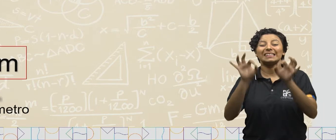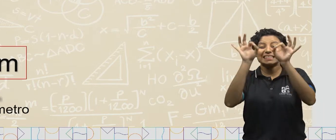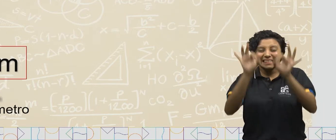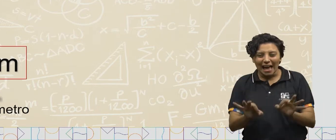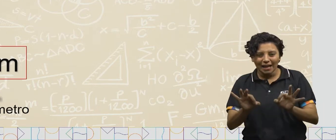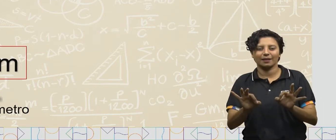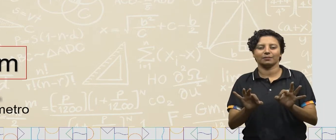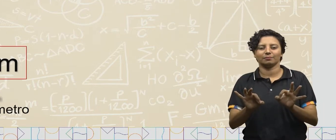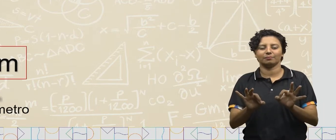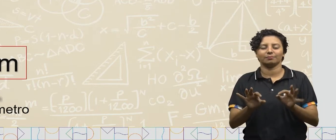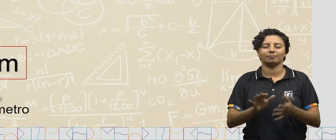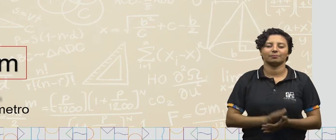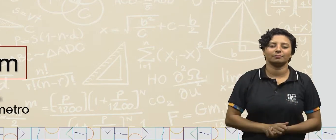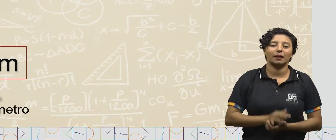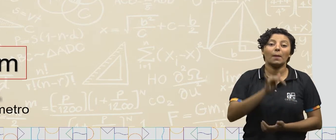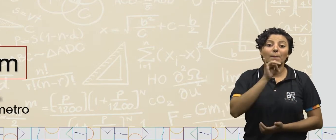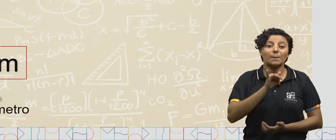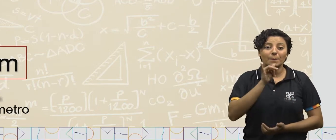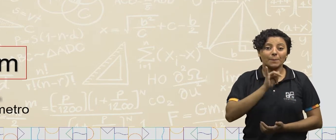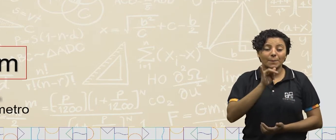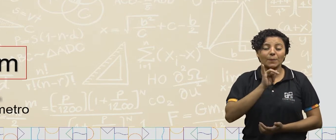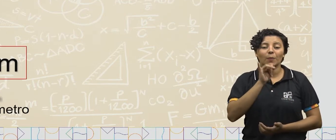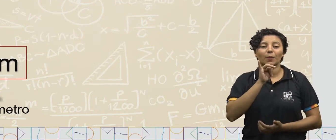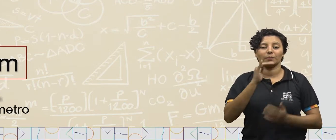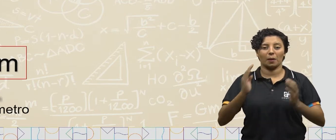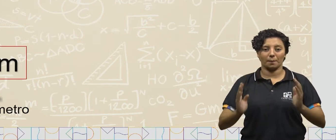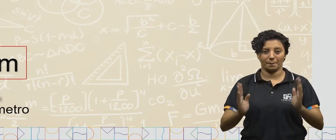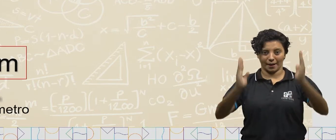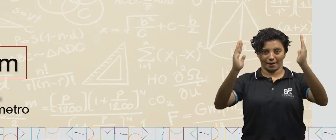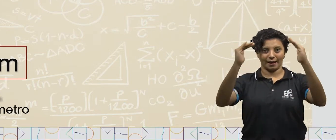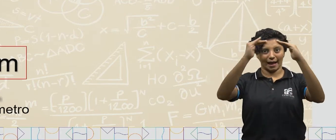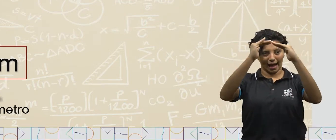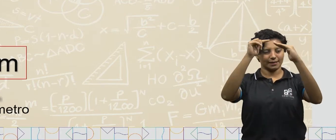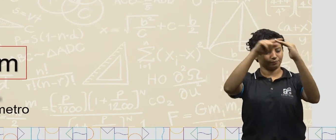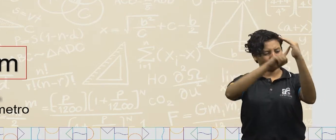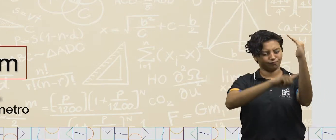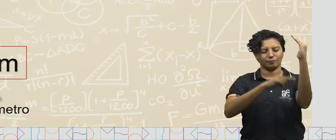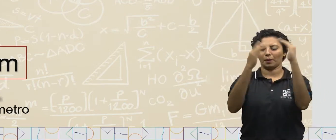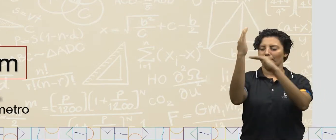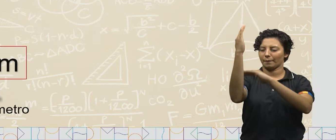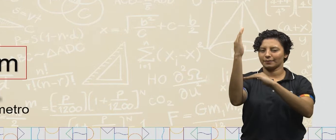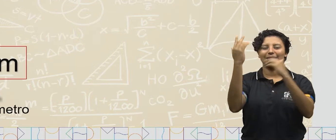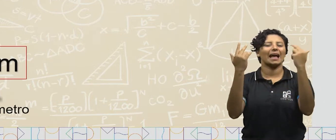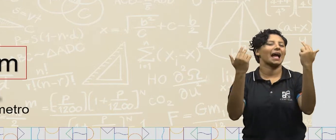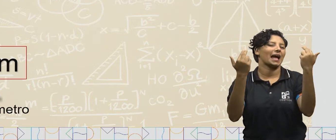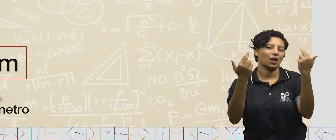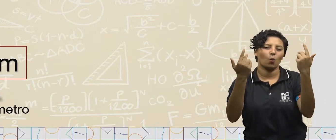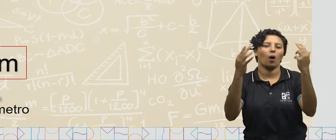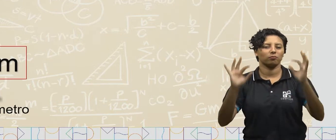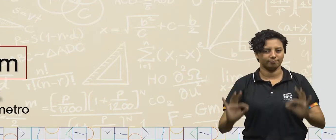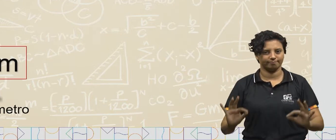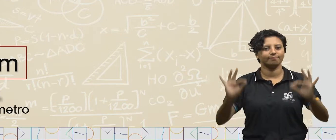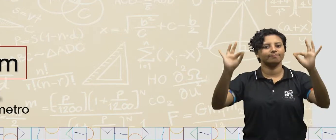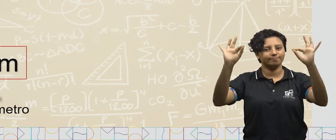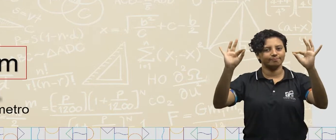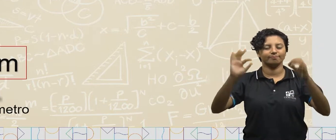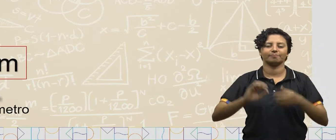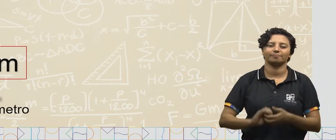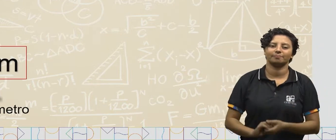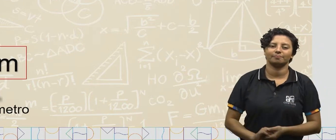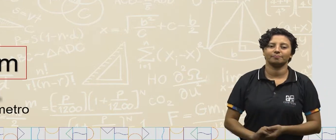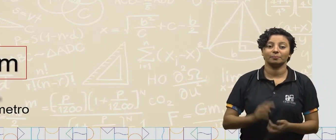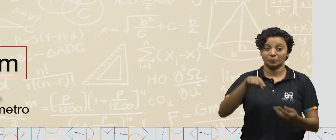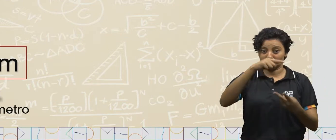correta. Como, por exemplo, para que duas paredes de uma casa saiam do mesmo tamanho. O